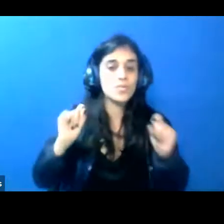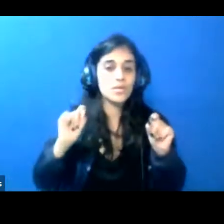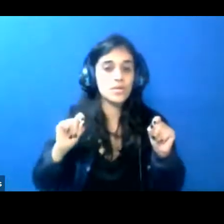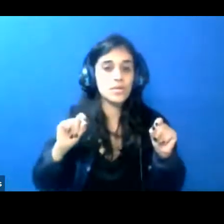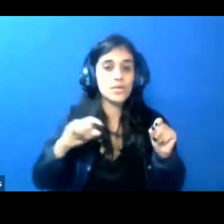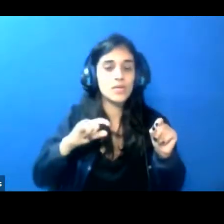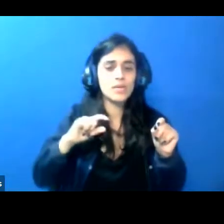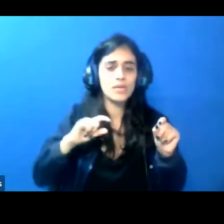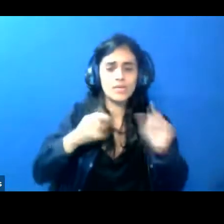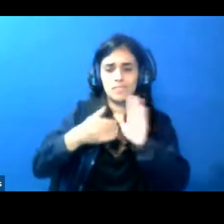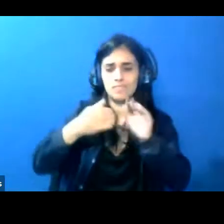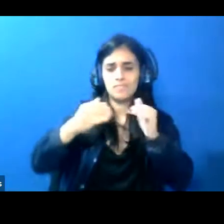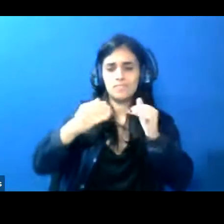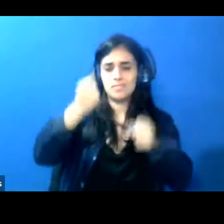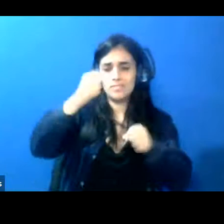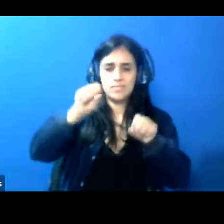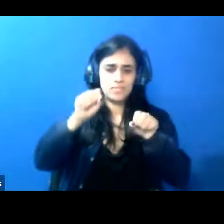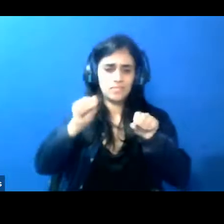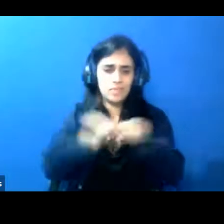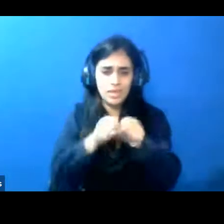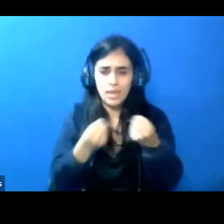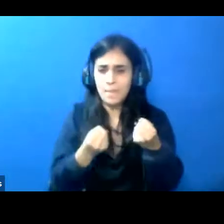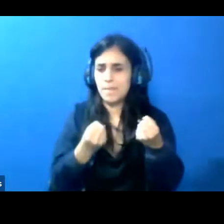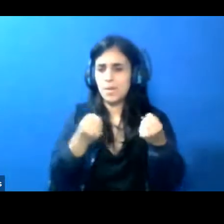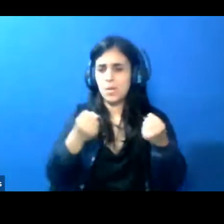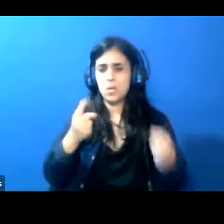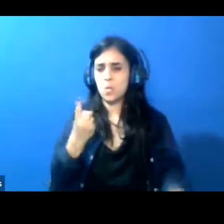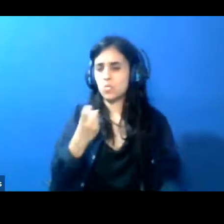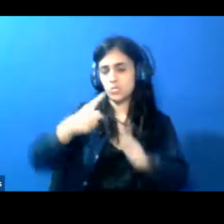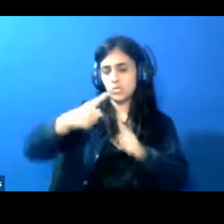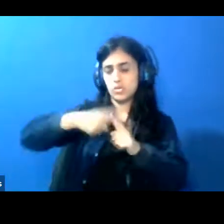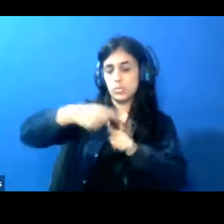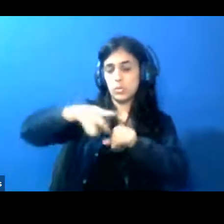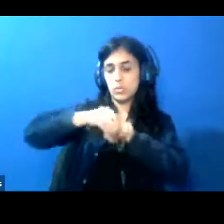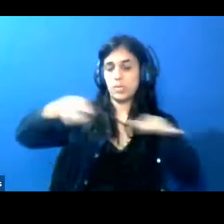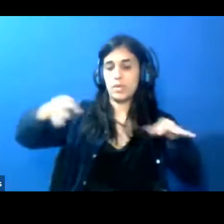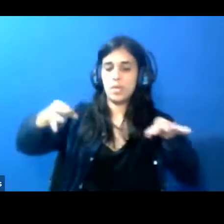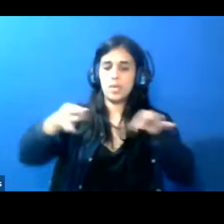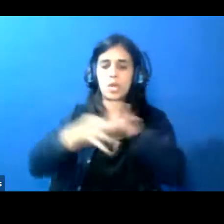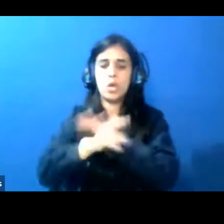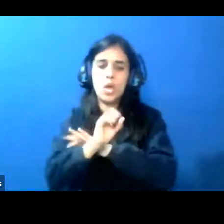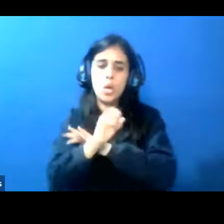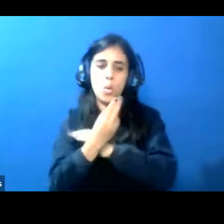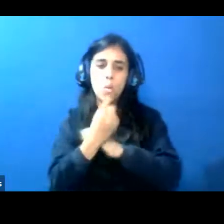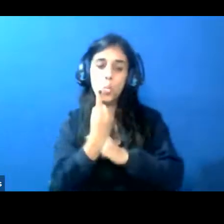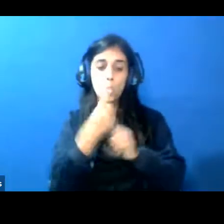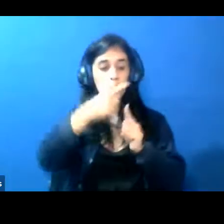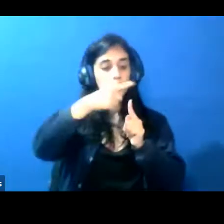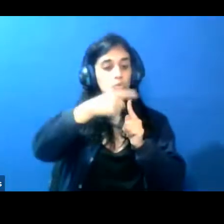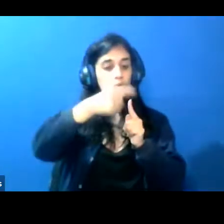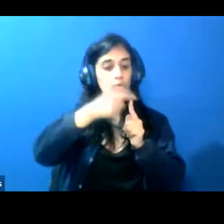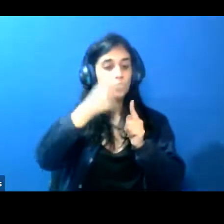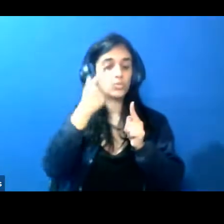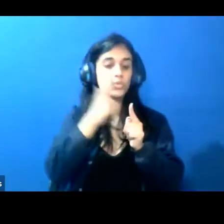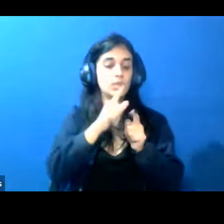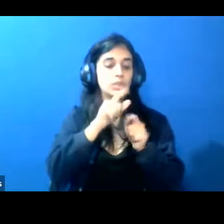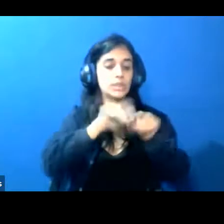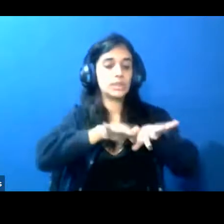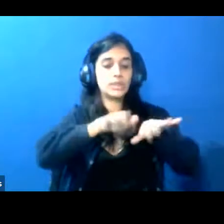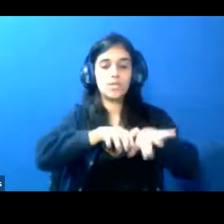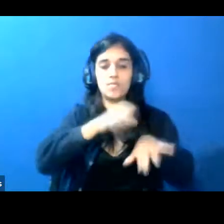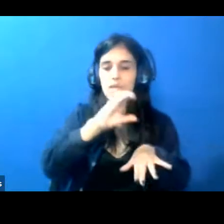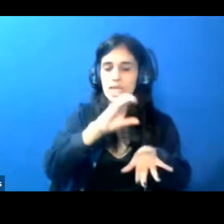único tipo de conhecimento ou uma única forma de fazer ciência. O que